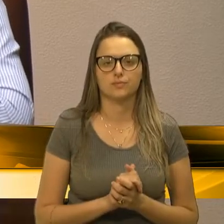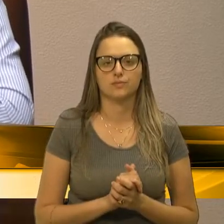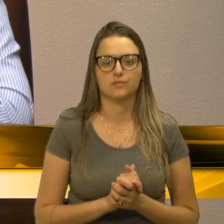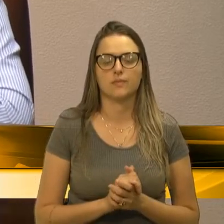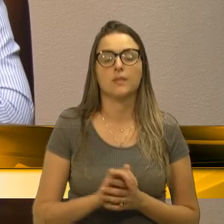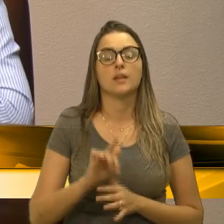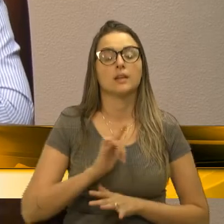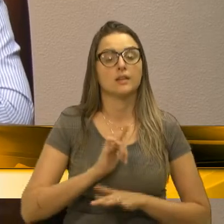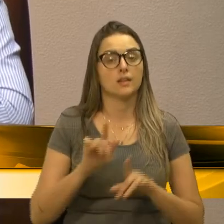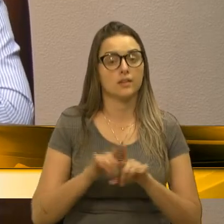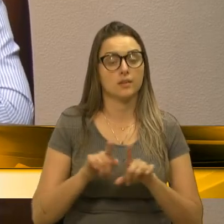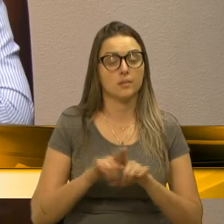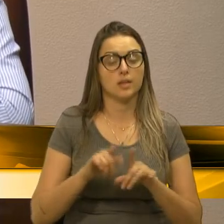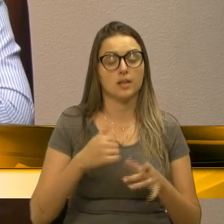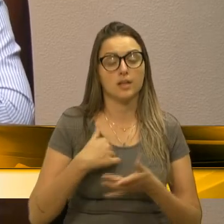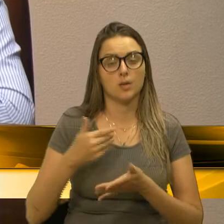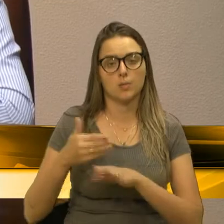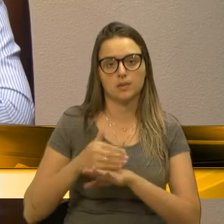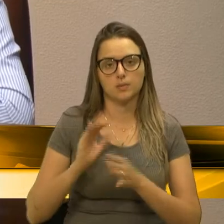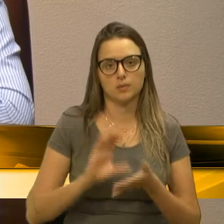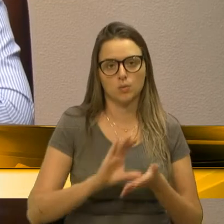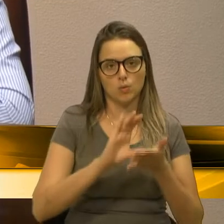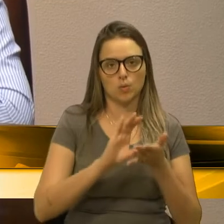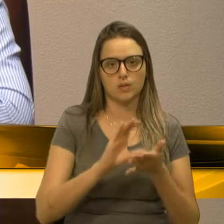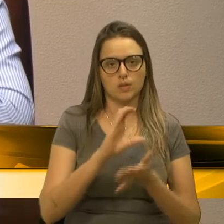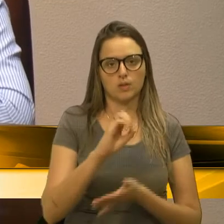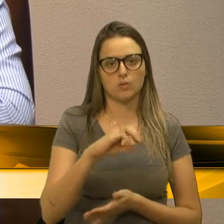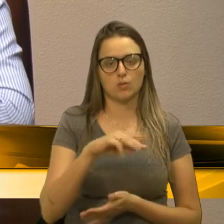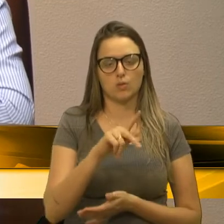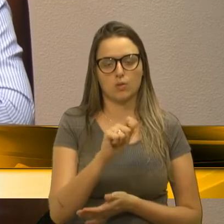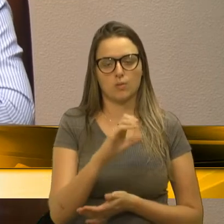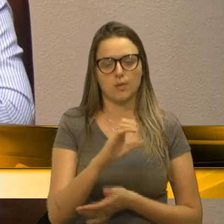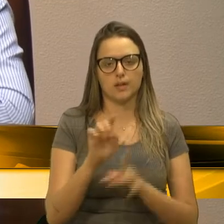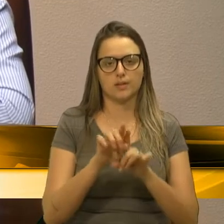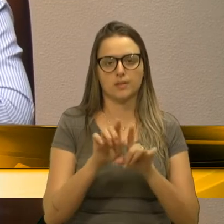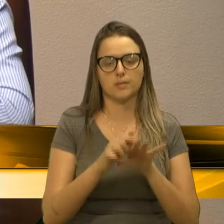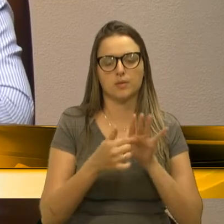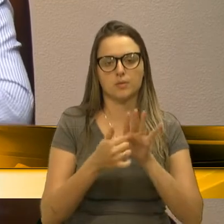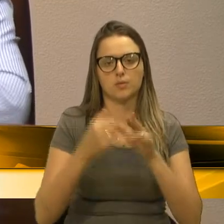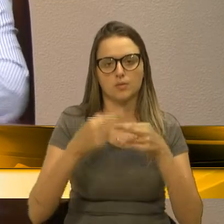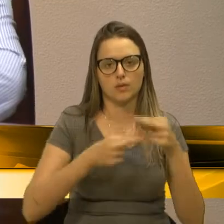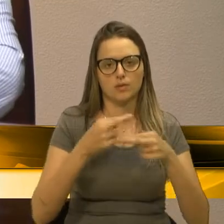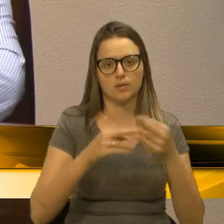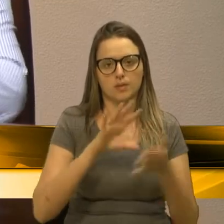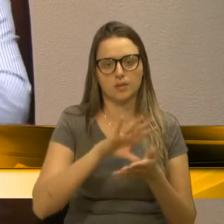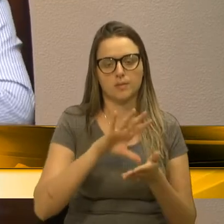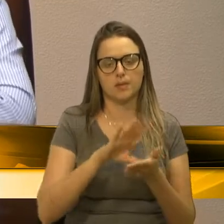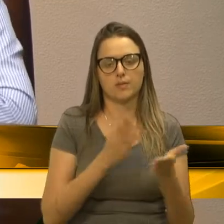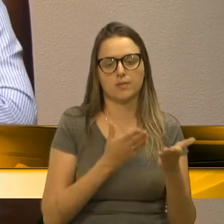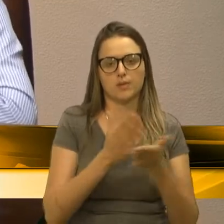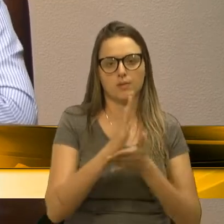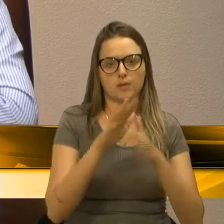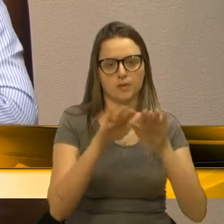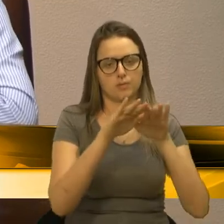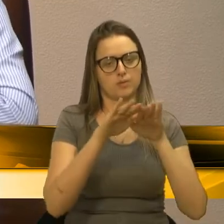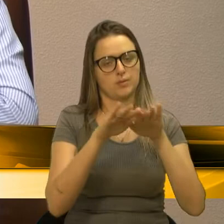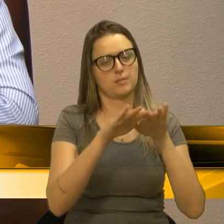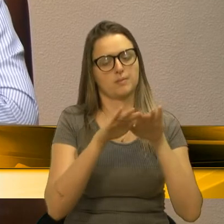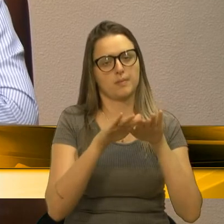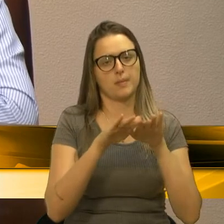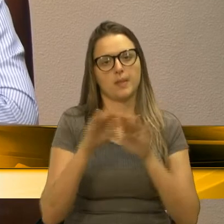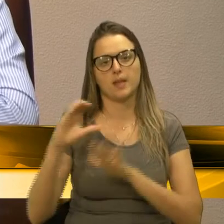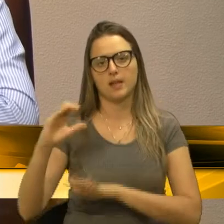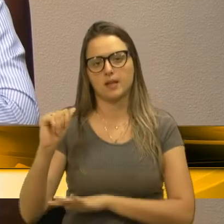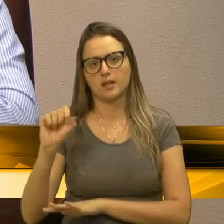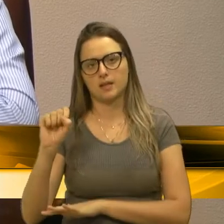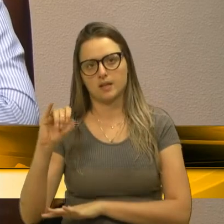Eu também sou conselheira do COMPAC e foi apresentado o projeto de revitalização da Praça Dante, por unanimidade foi aprovado. Doutora Cássia,